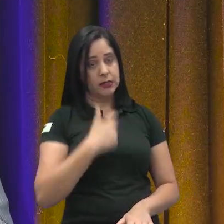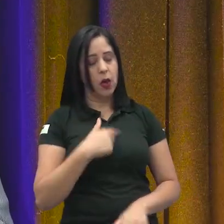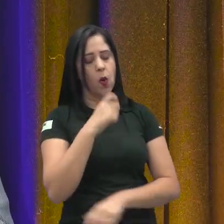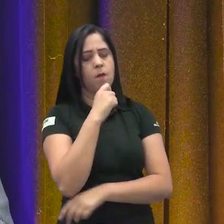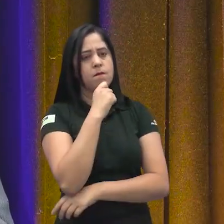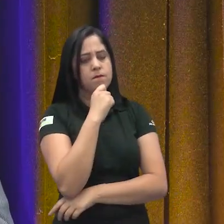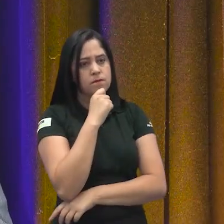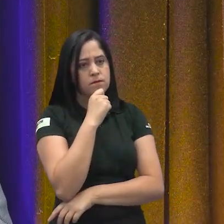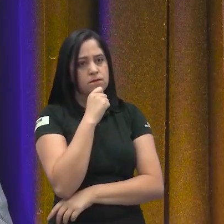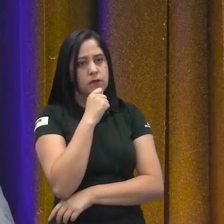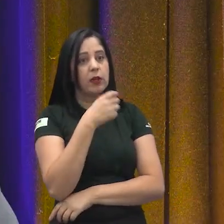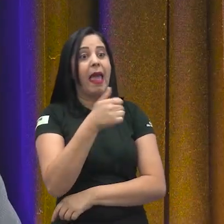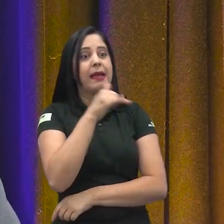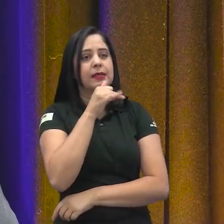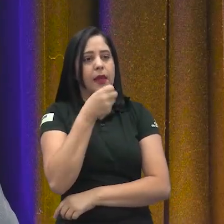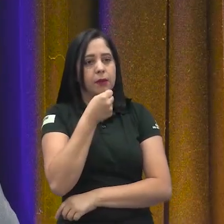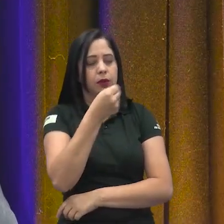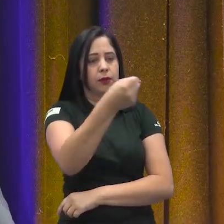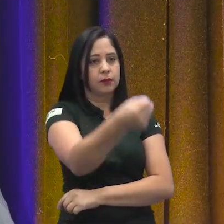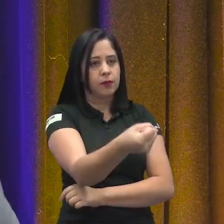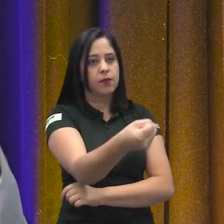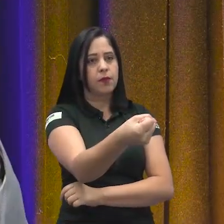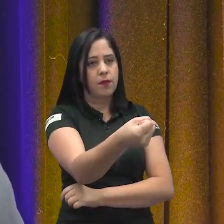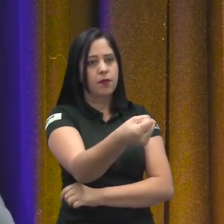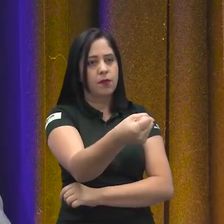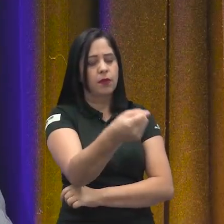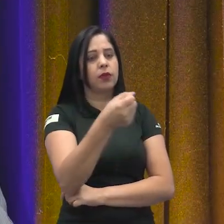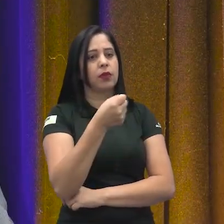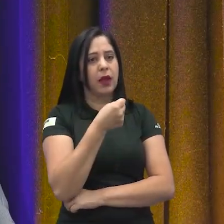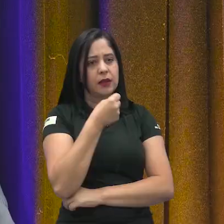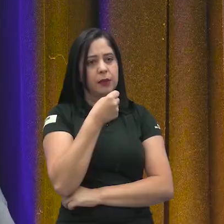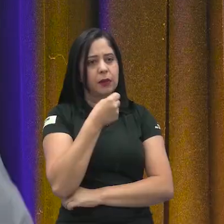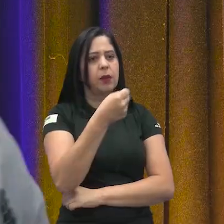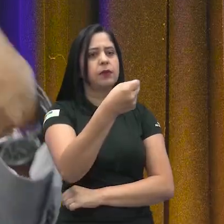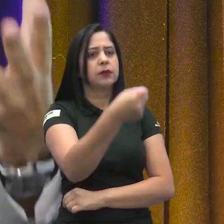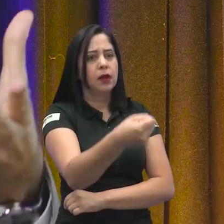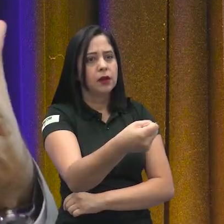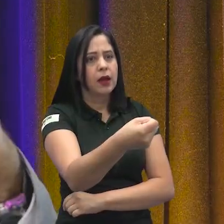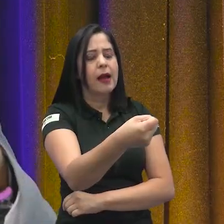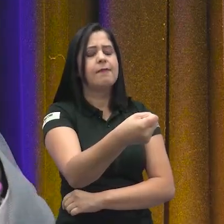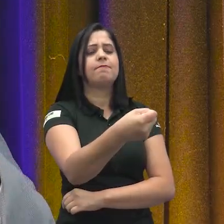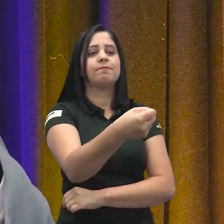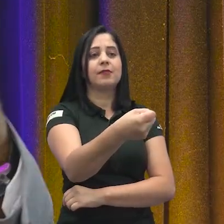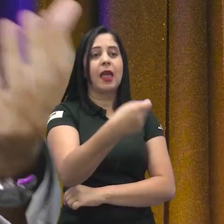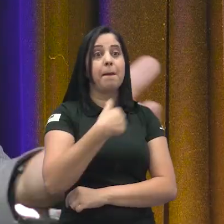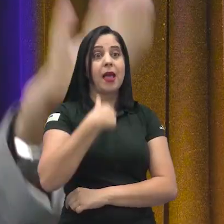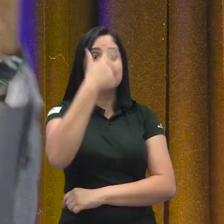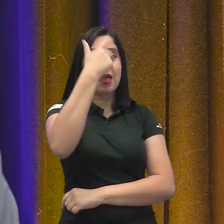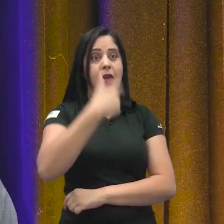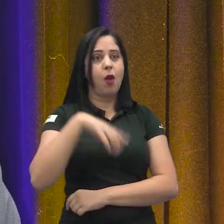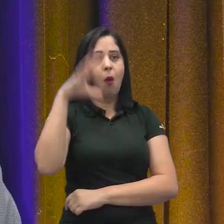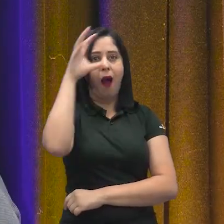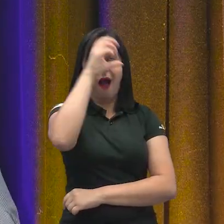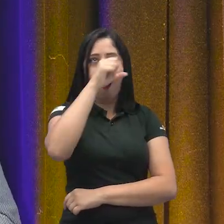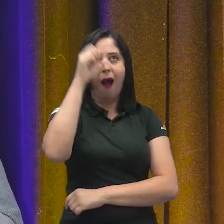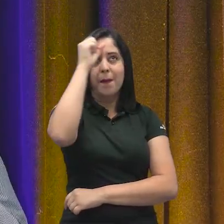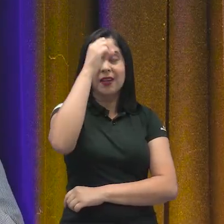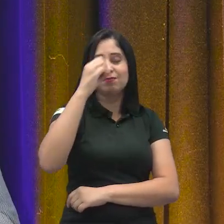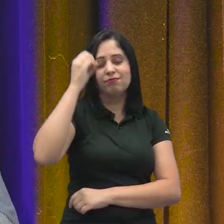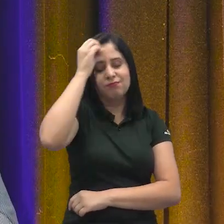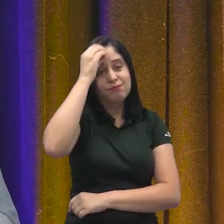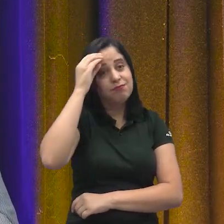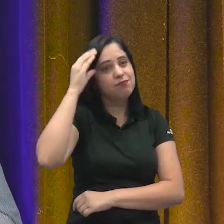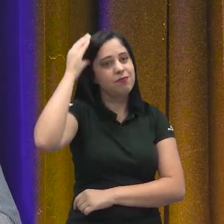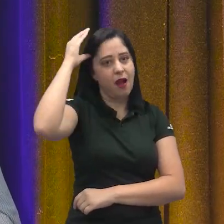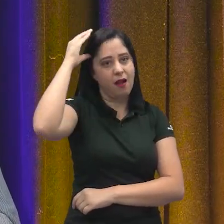escuta ativa. Muitas vezes você como líder, dependendo do cenário, você tem que falar muito e nem sempre você tem o feedback que